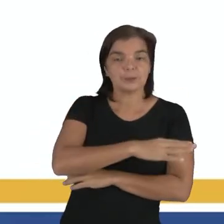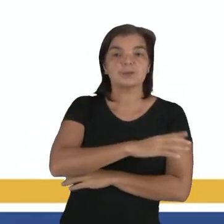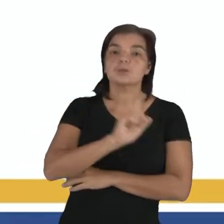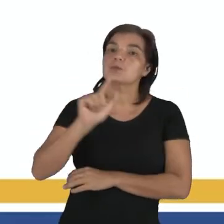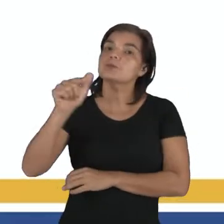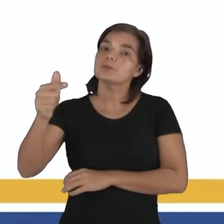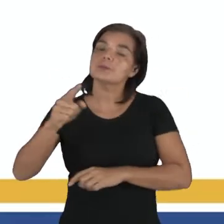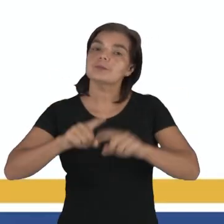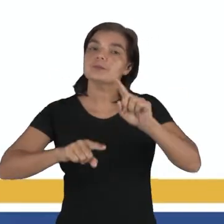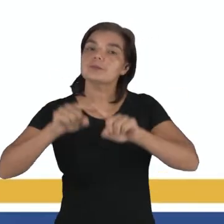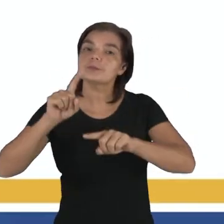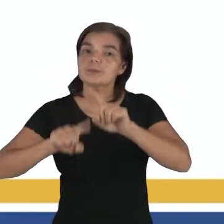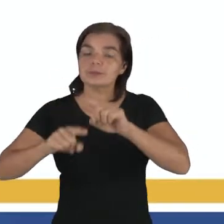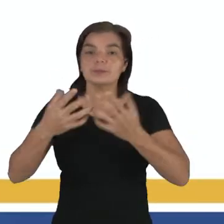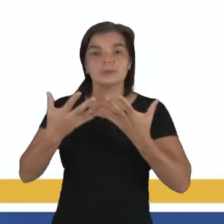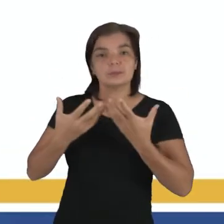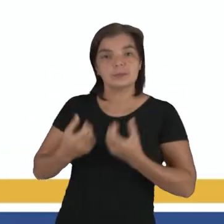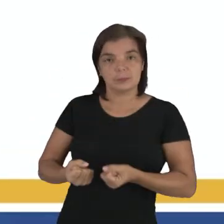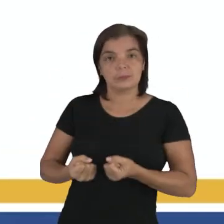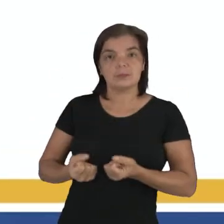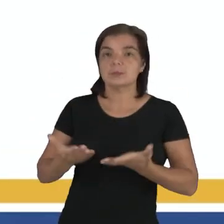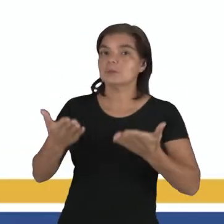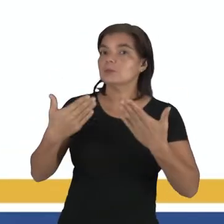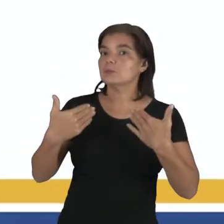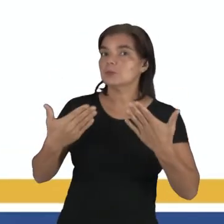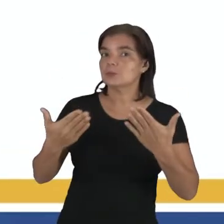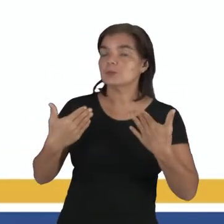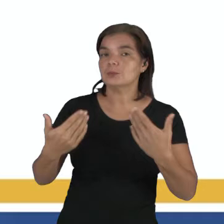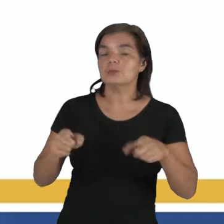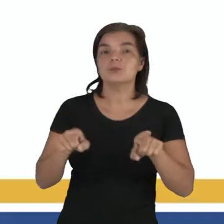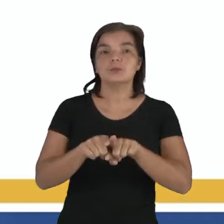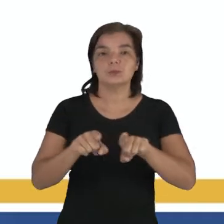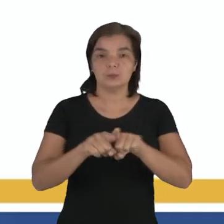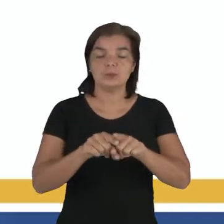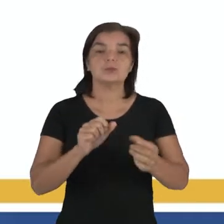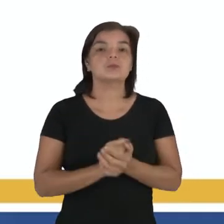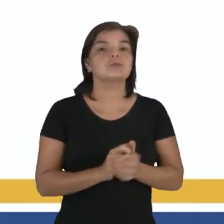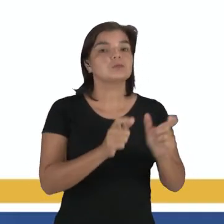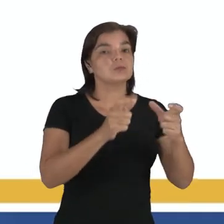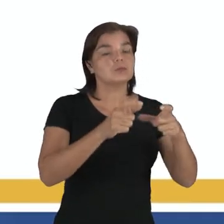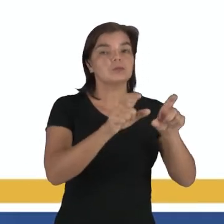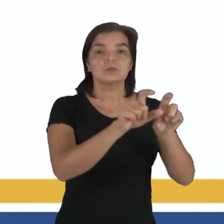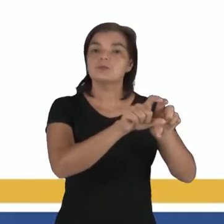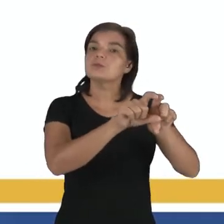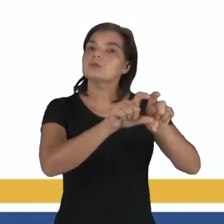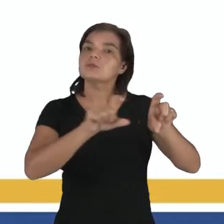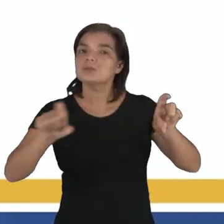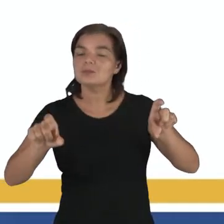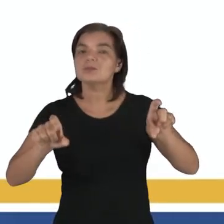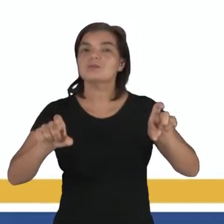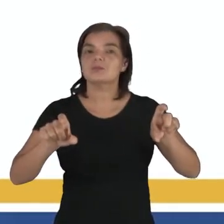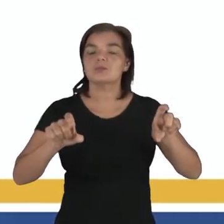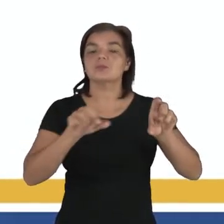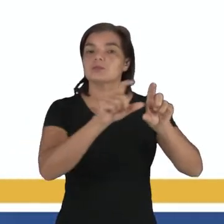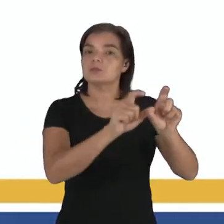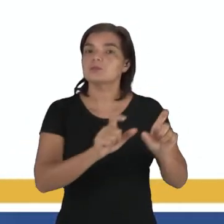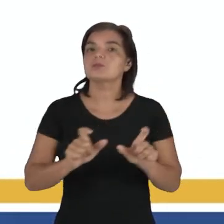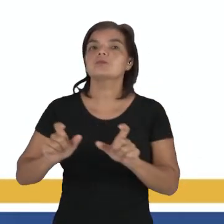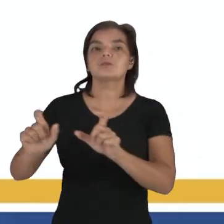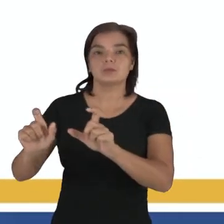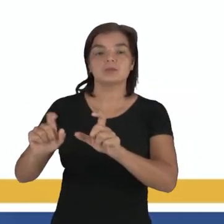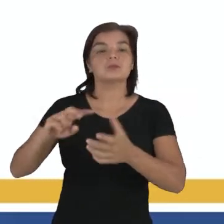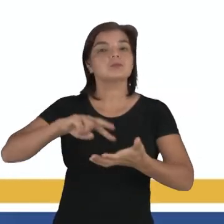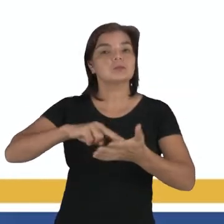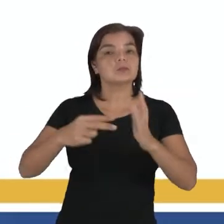o outro material que vai receber esse calor. Ele vai sair, quando ele sai de algum lugar, a gente chama isso de fonte, para um outro local onde ele